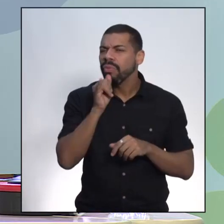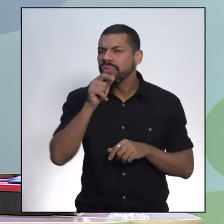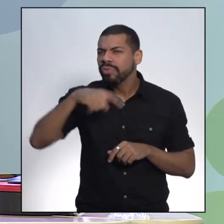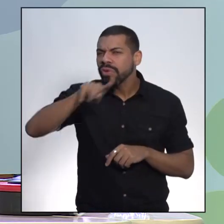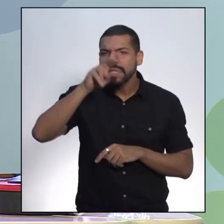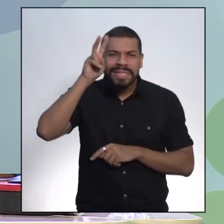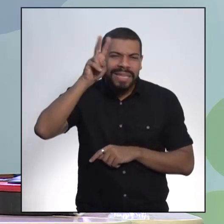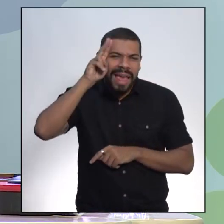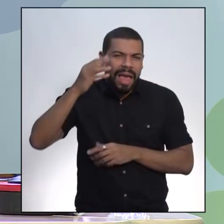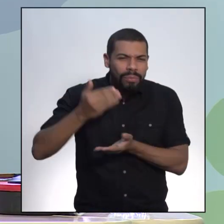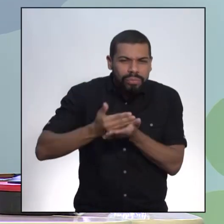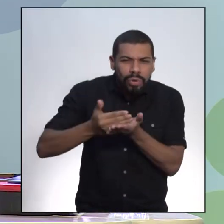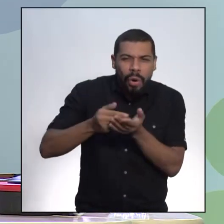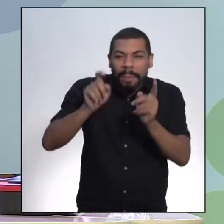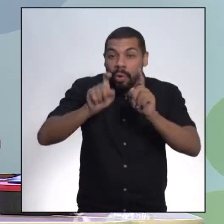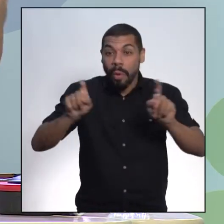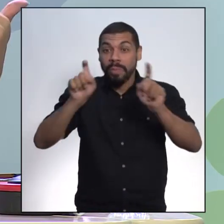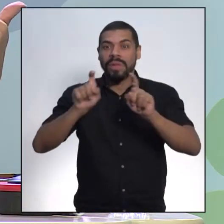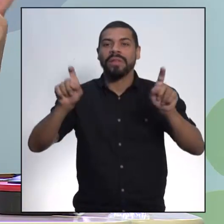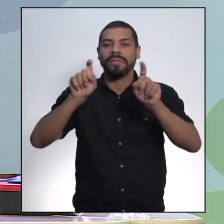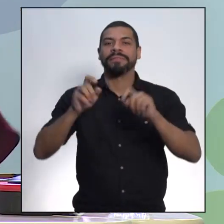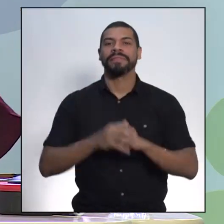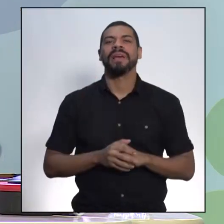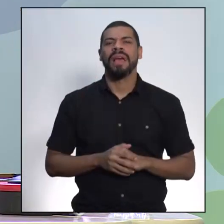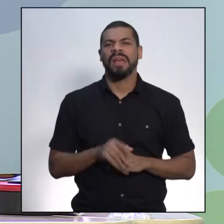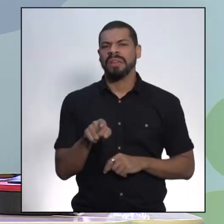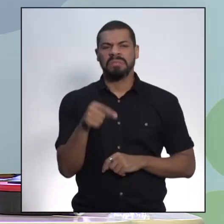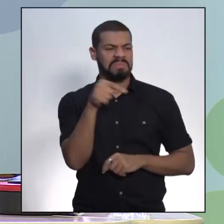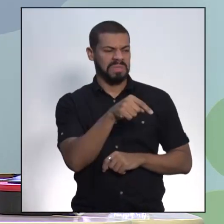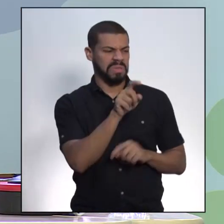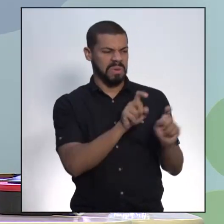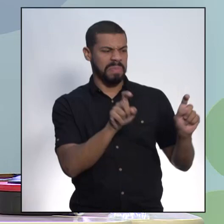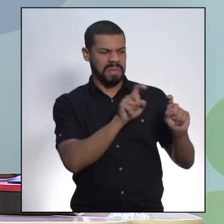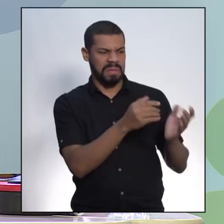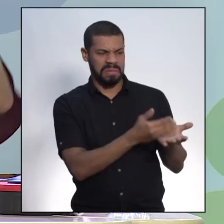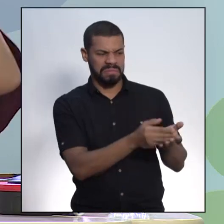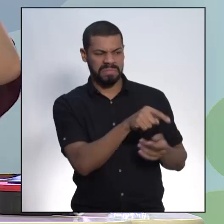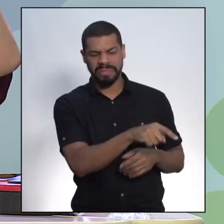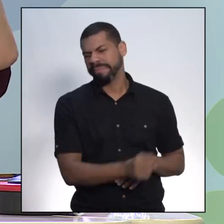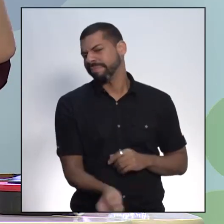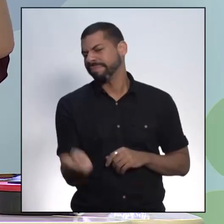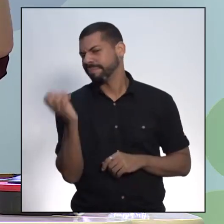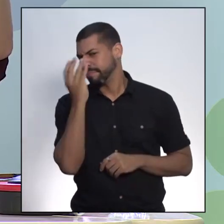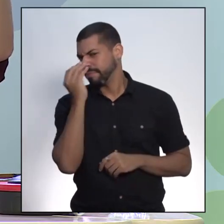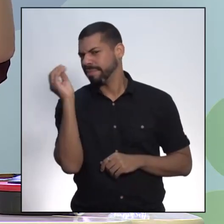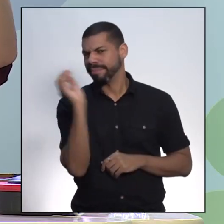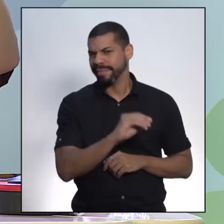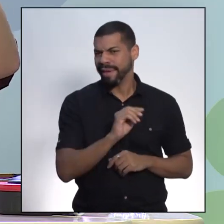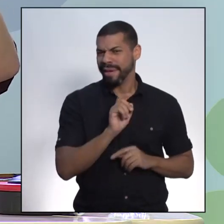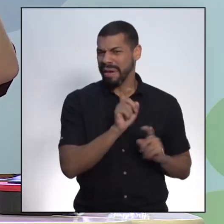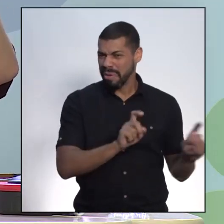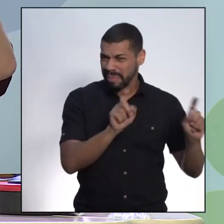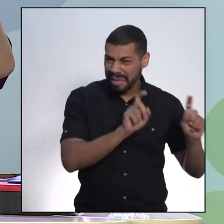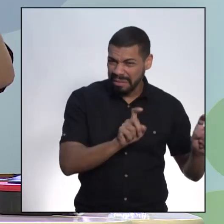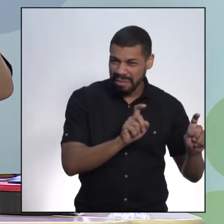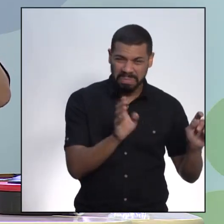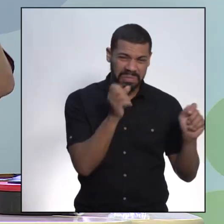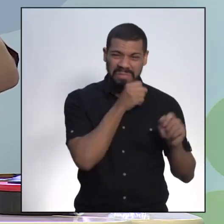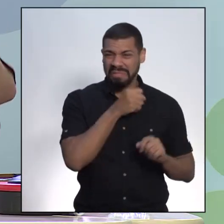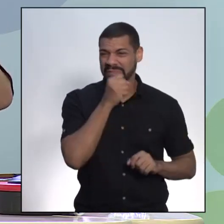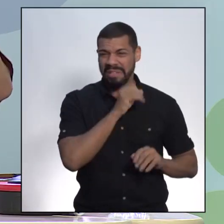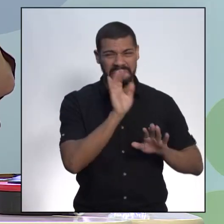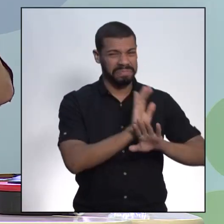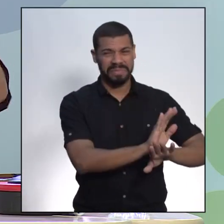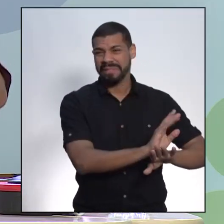da internet, do computador, muitas pessoas diziam assim, isso nunca vai dar certo. Imagina, o computador não vai evoluir, né? E muitas pessoas